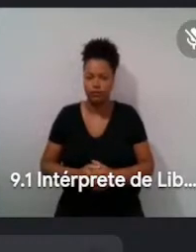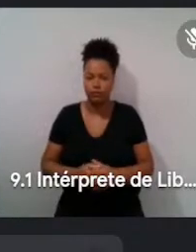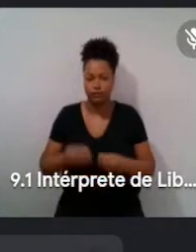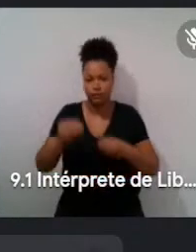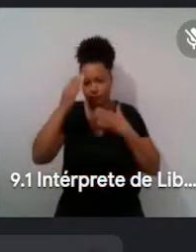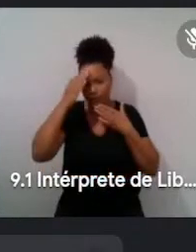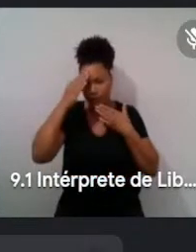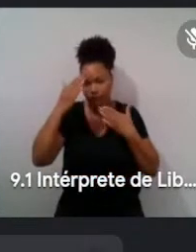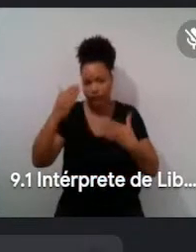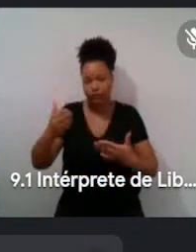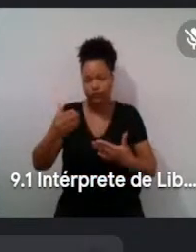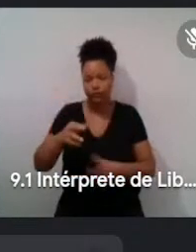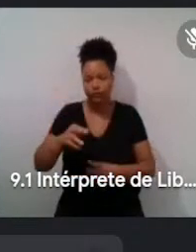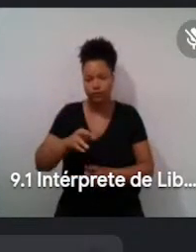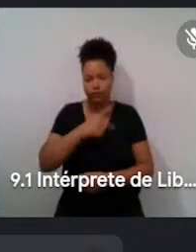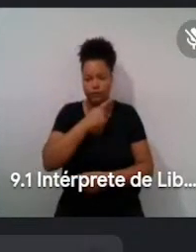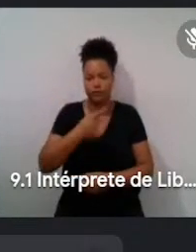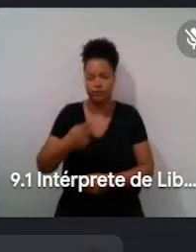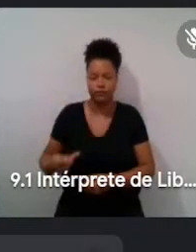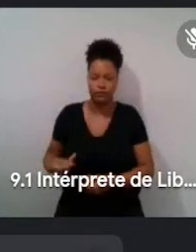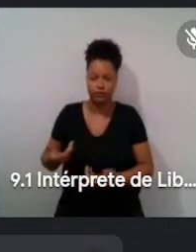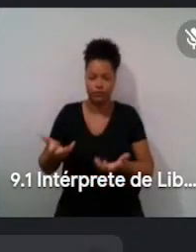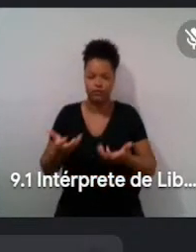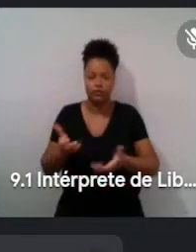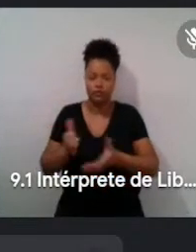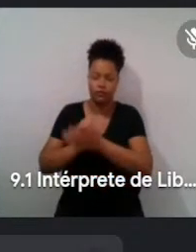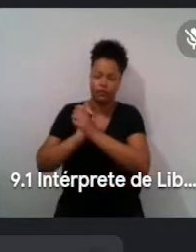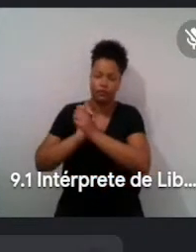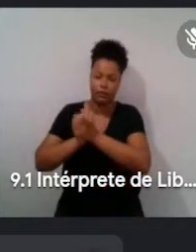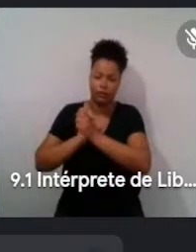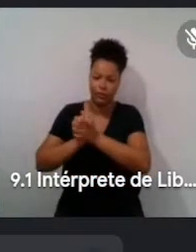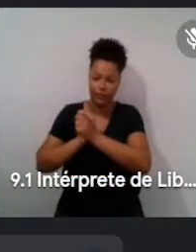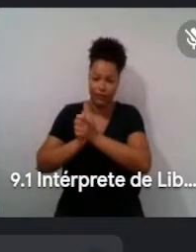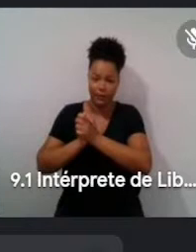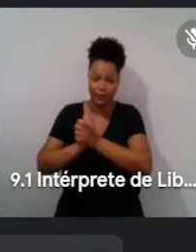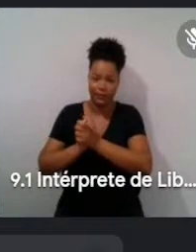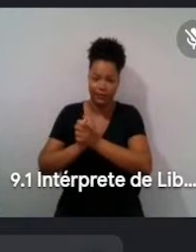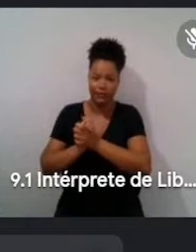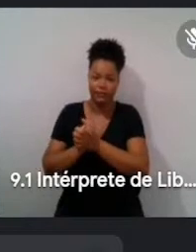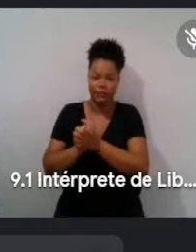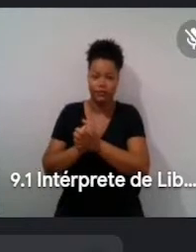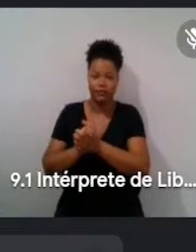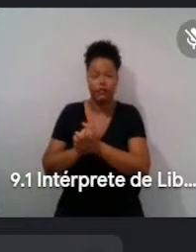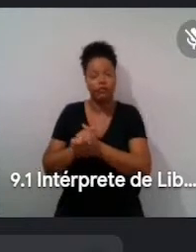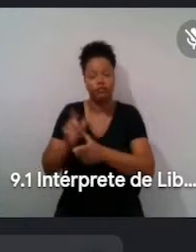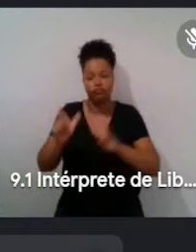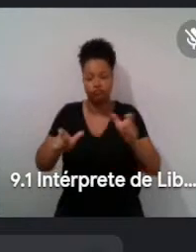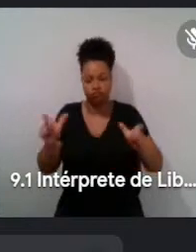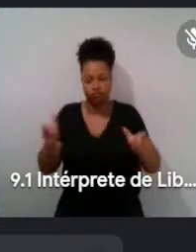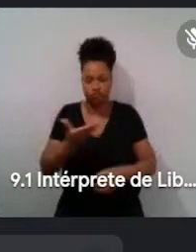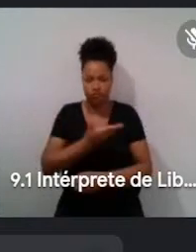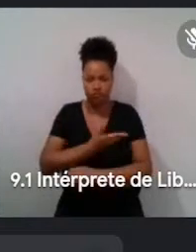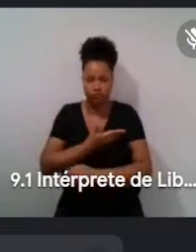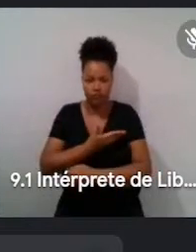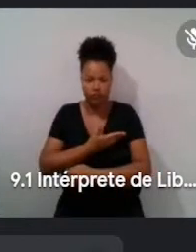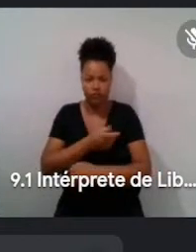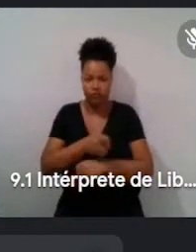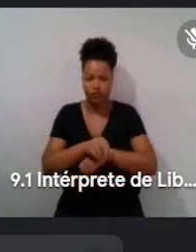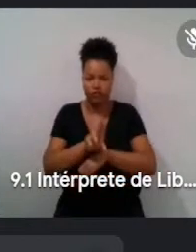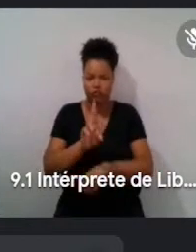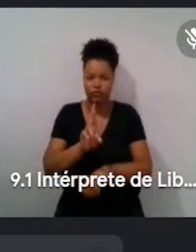Obrigada, senhor presidente. Eu quero cumprimentar os meus nobres pares, né, os colegas, o doutor